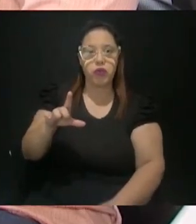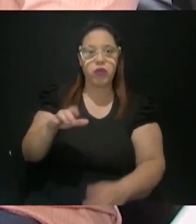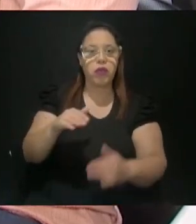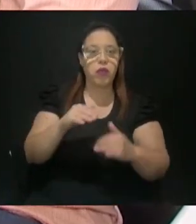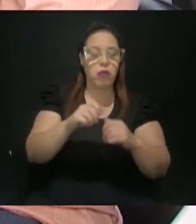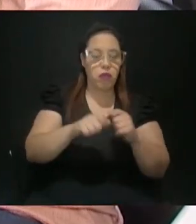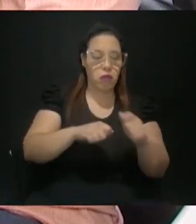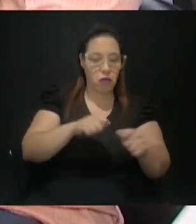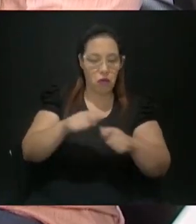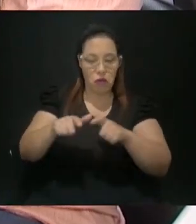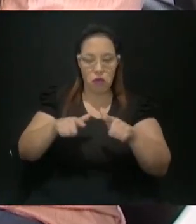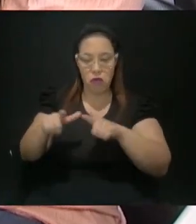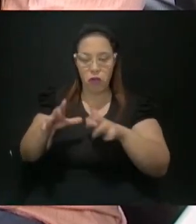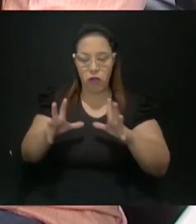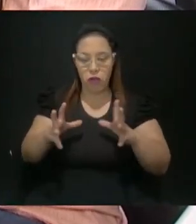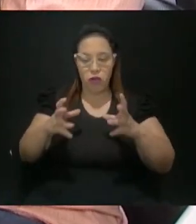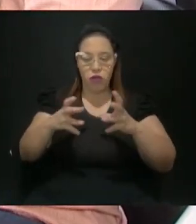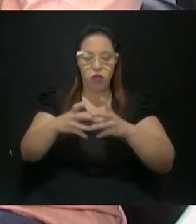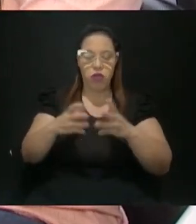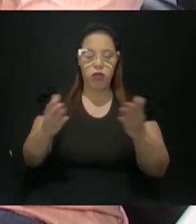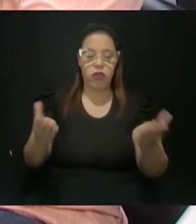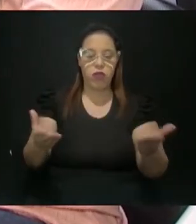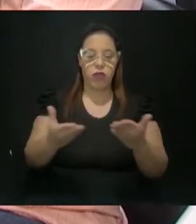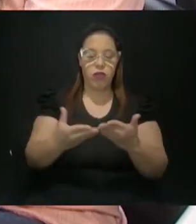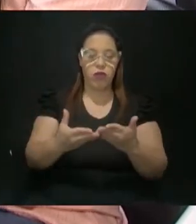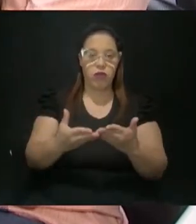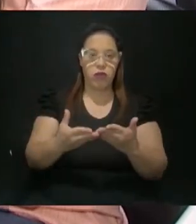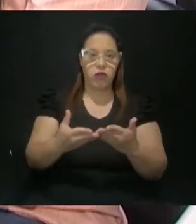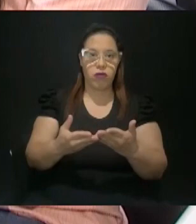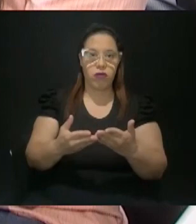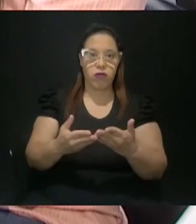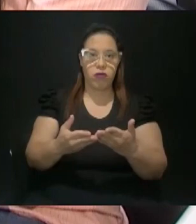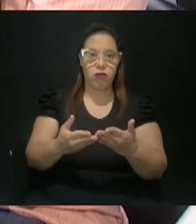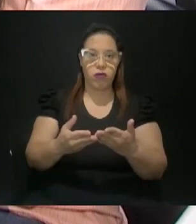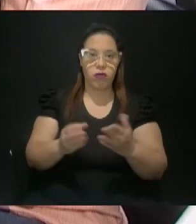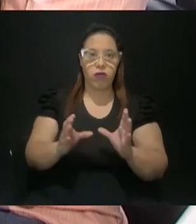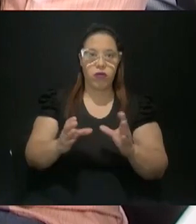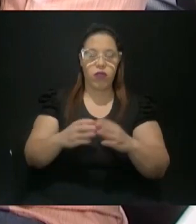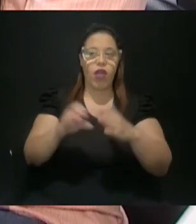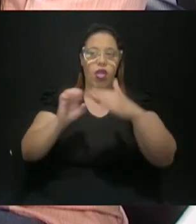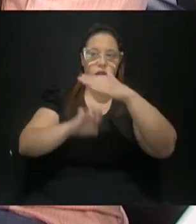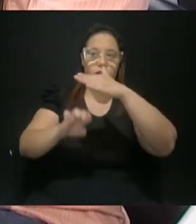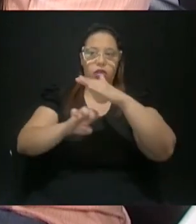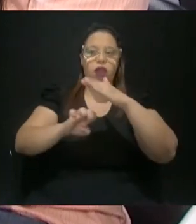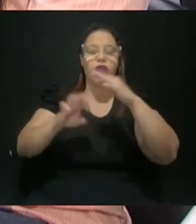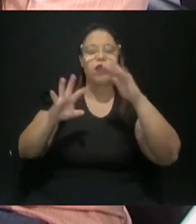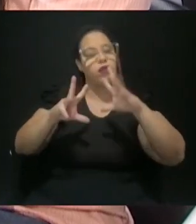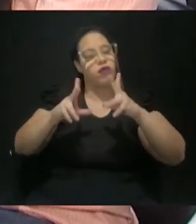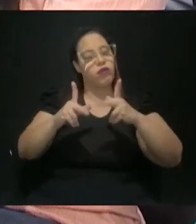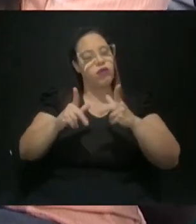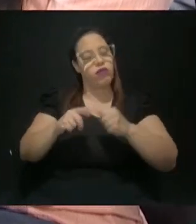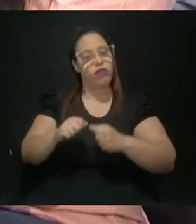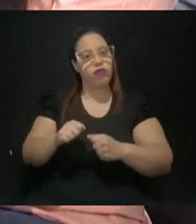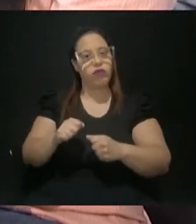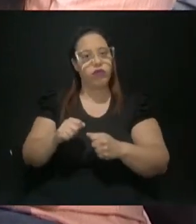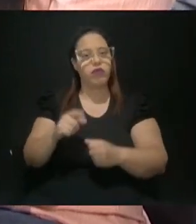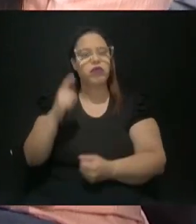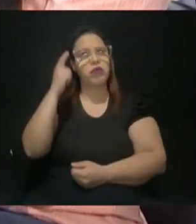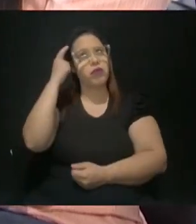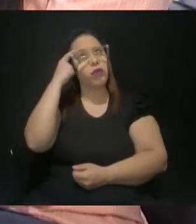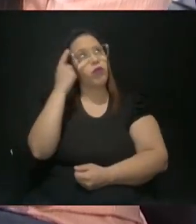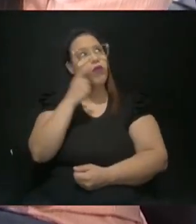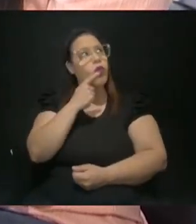um ambiente já colocado, ou seja, de um ambiente que já existe dentro das empresas em geral. Então ele tem que ter aquele raciocínio para